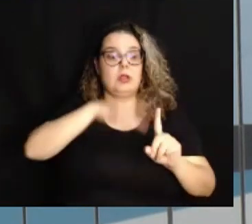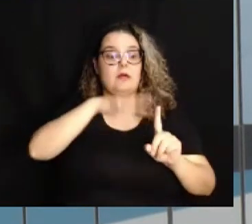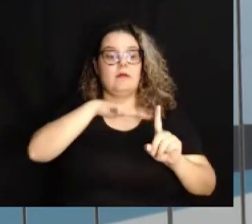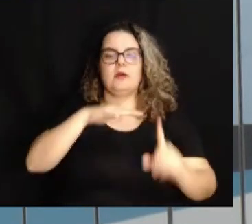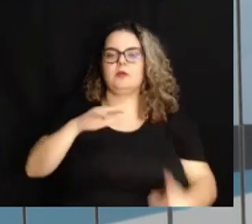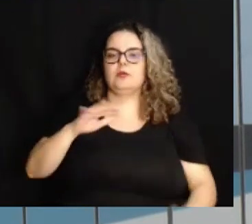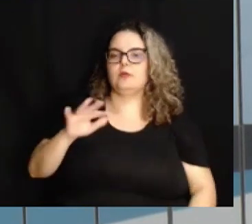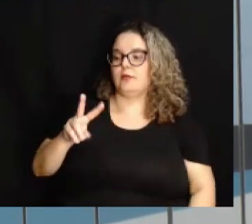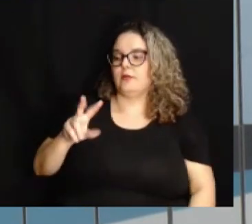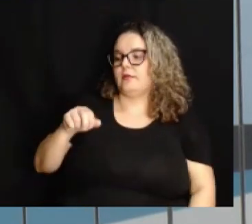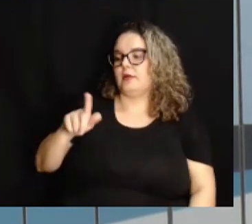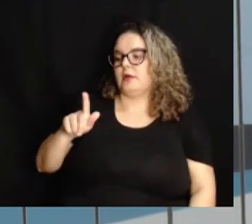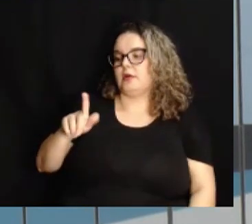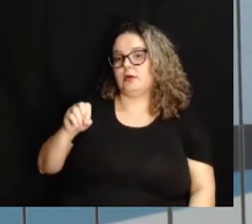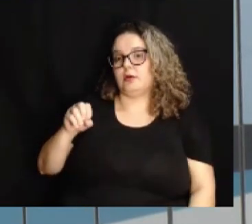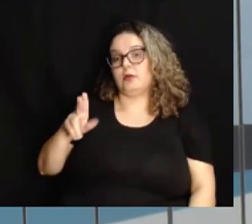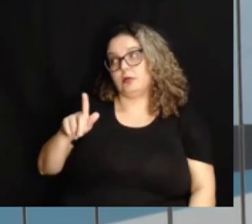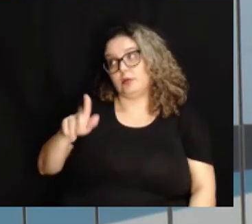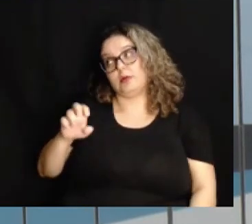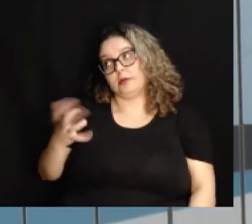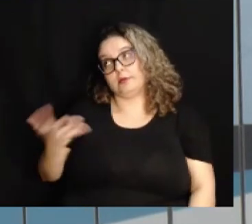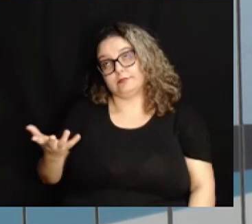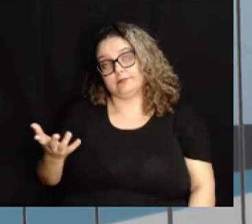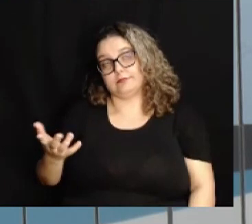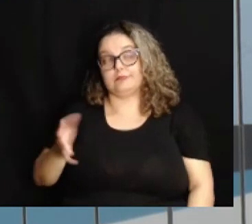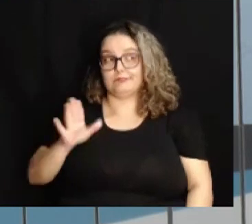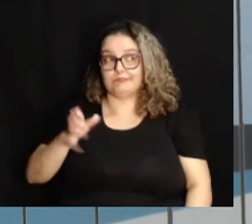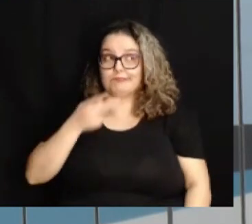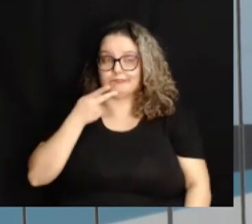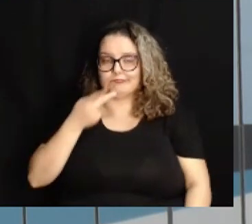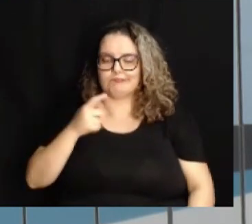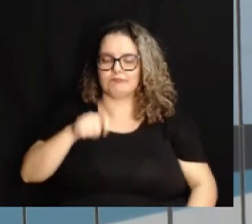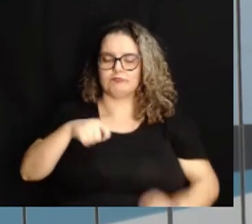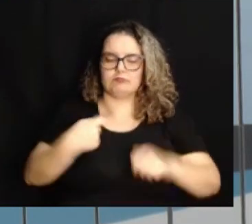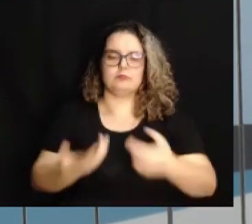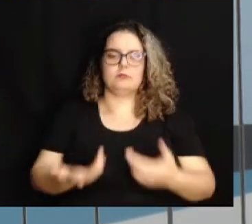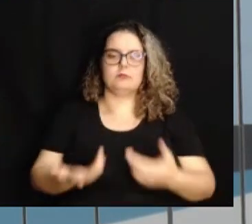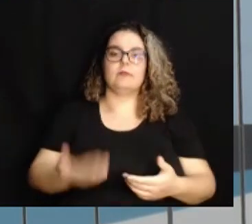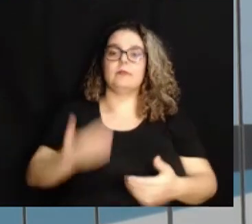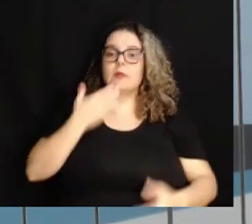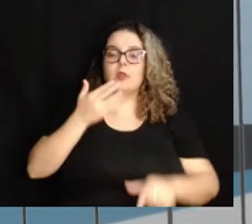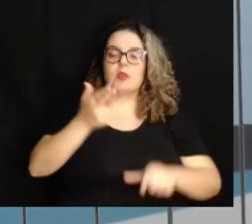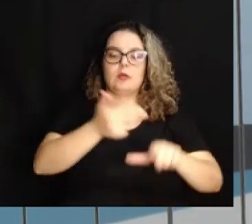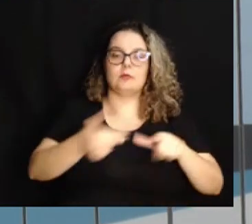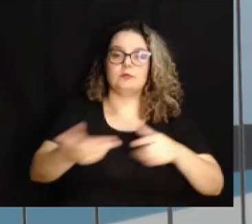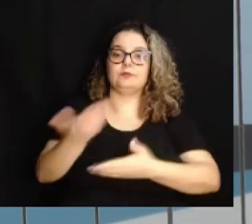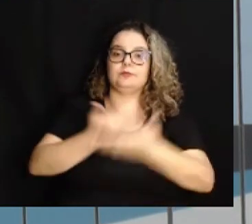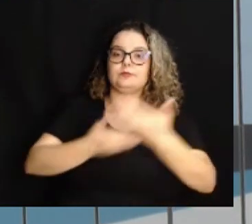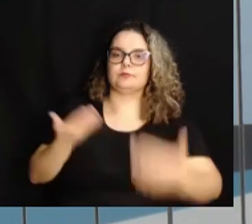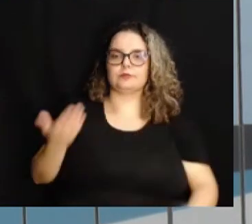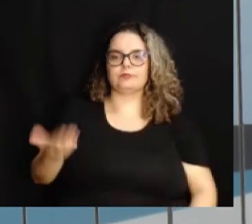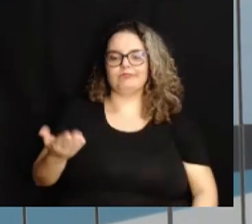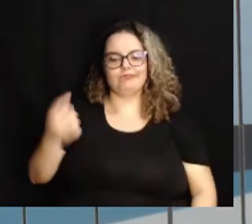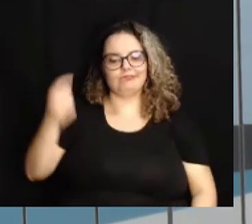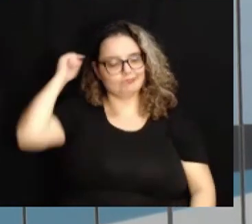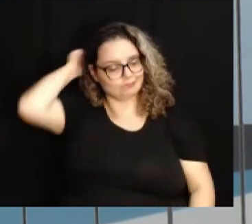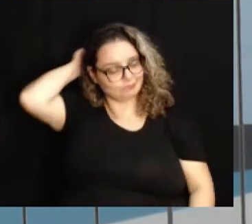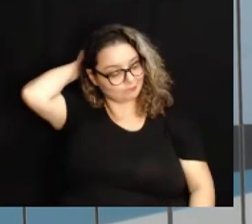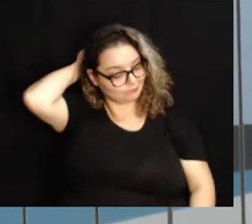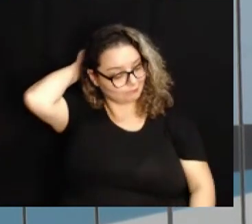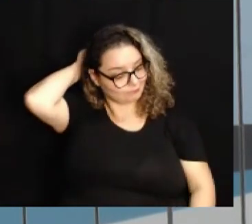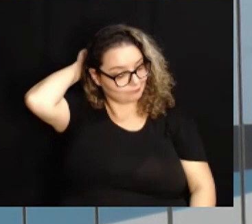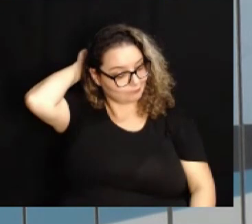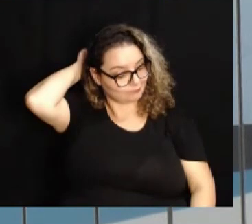diz muito ali. E aí eu pedi para ela fazer um desenho, compartilhei com ele, ele falou assim, ó, realmente é uma potencial suicida